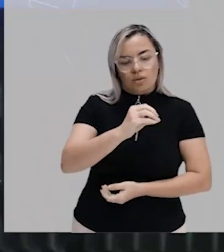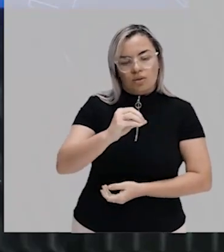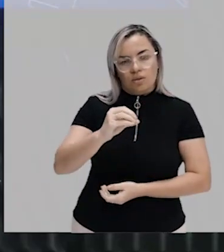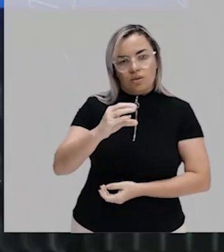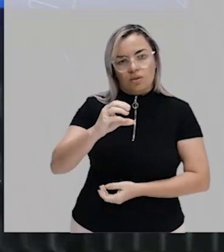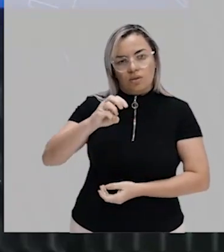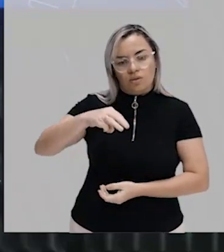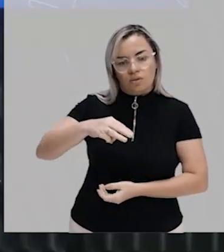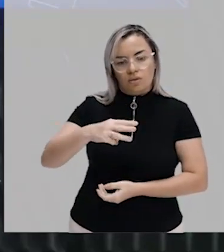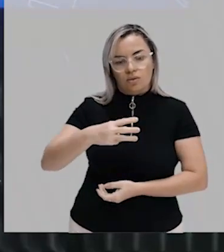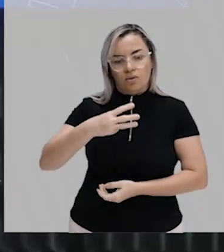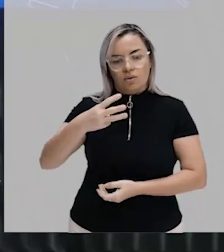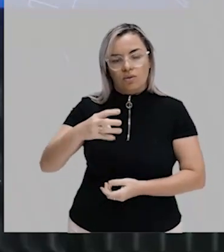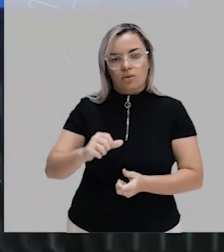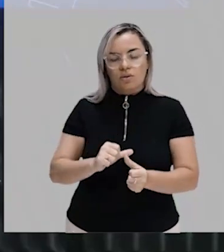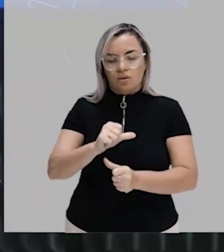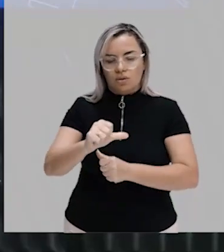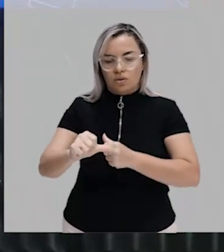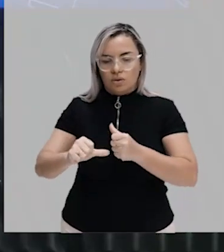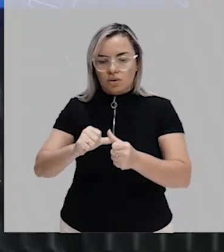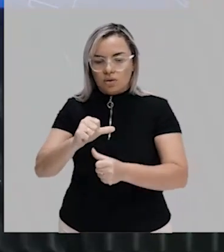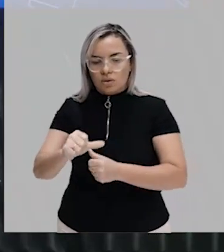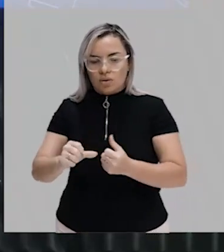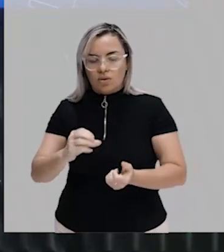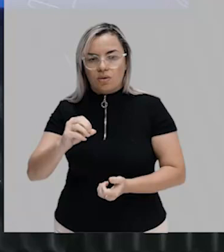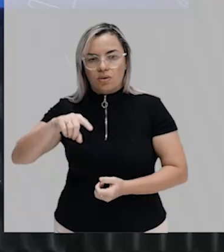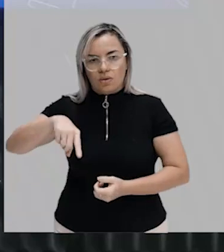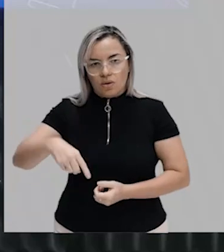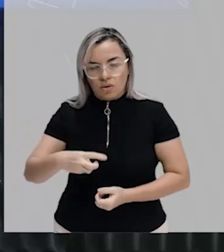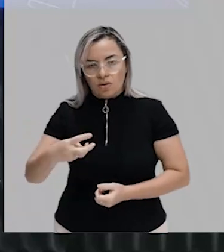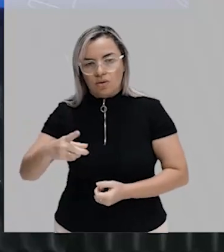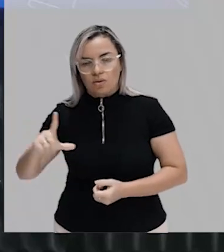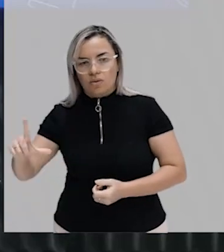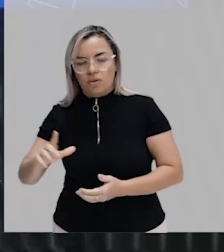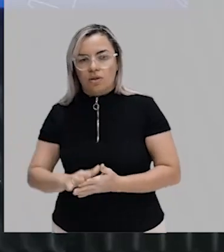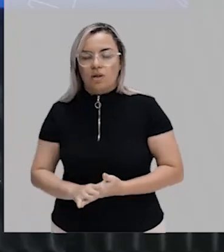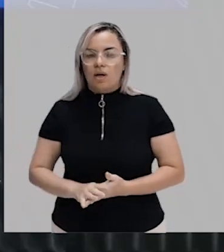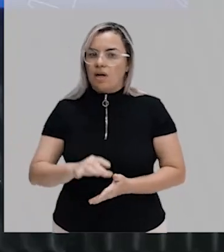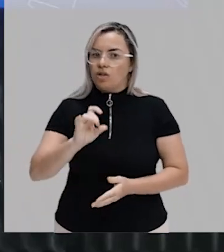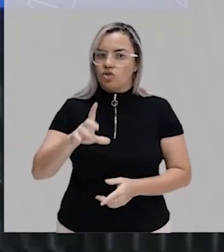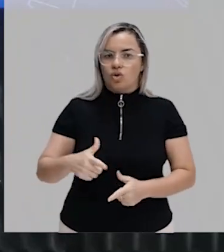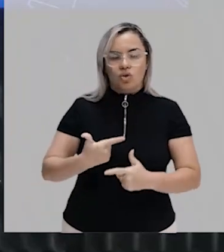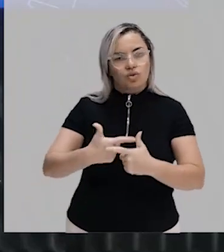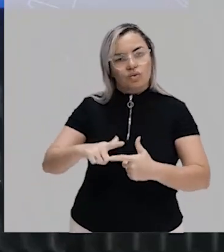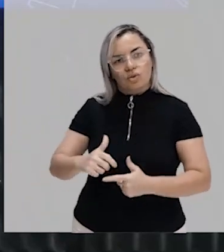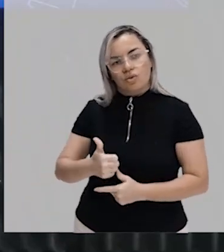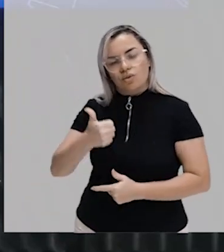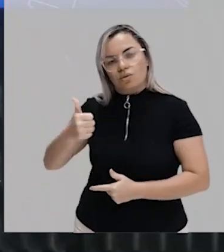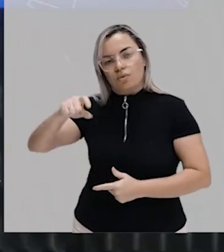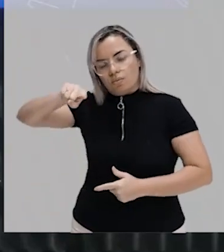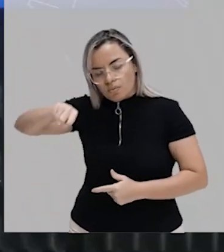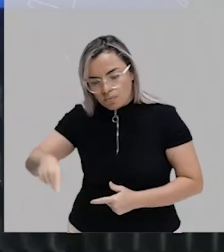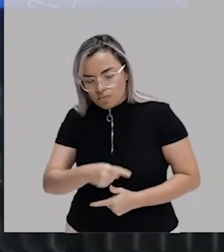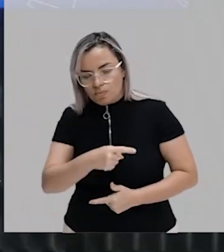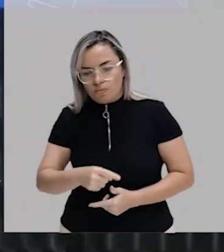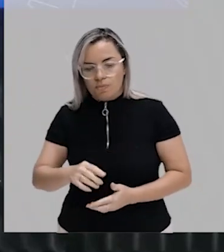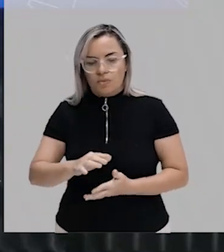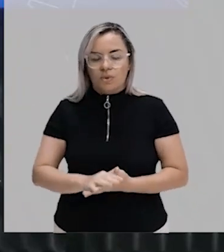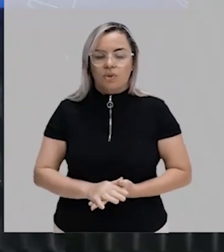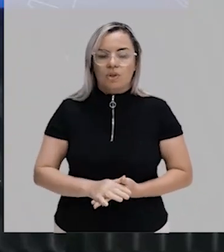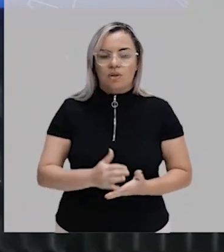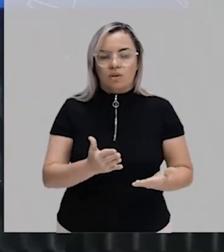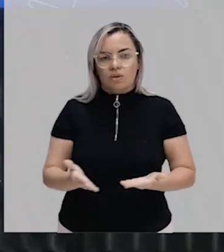ml para litro, eu faço como? Eu divido por 1.000. Então, 300 dividido por 1.000,